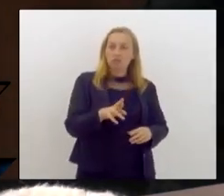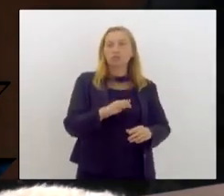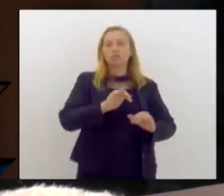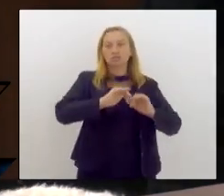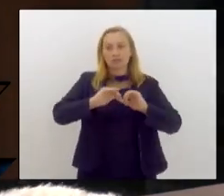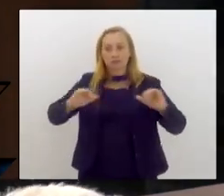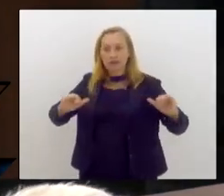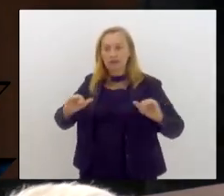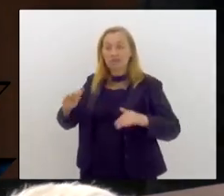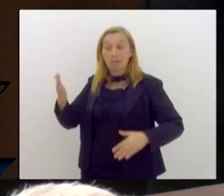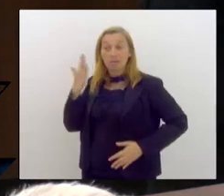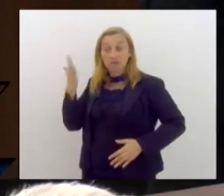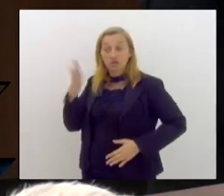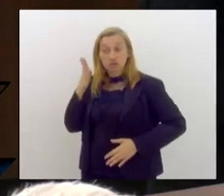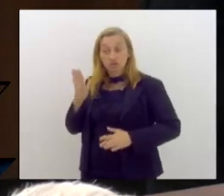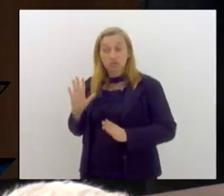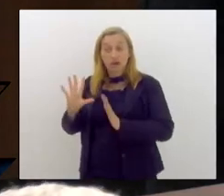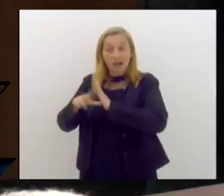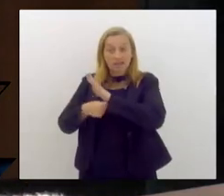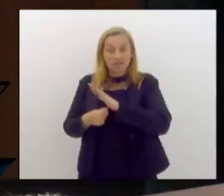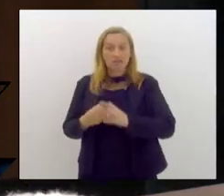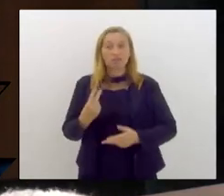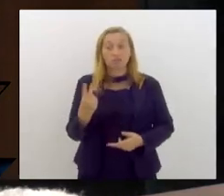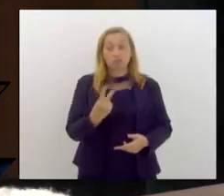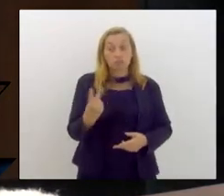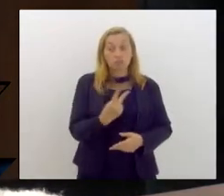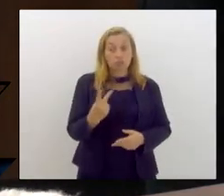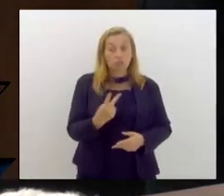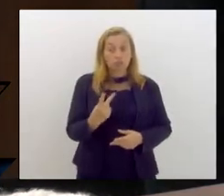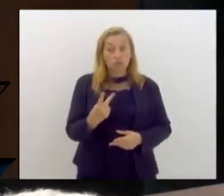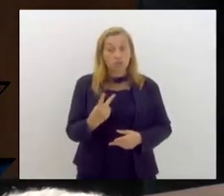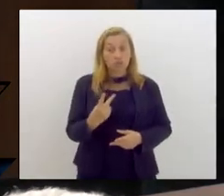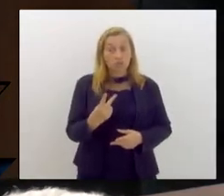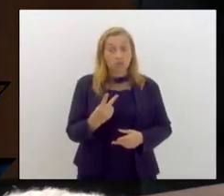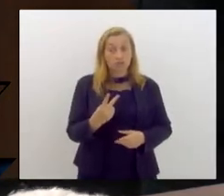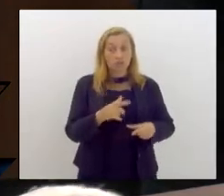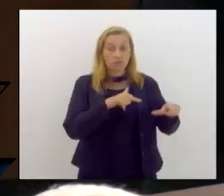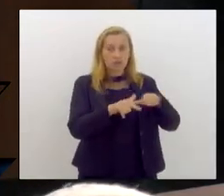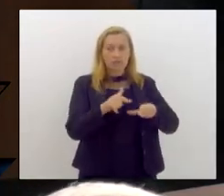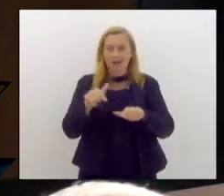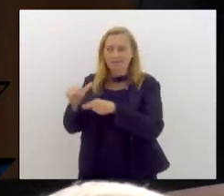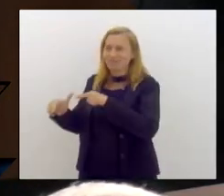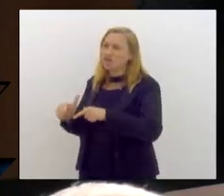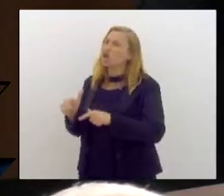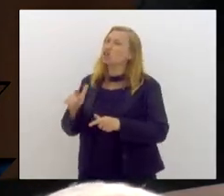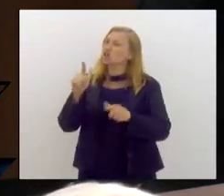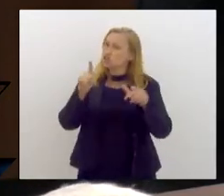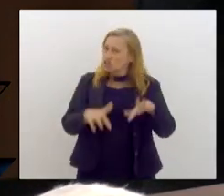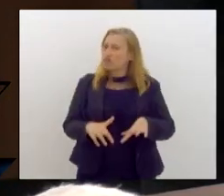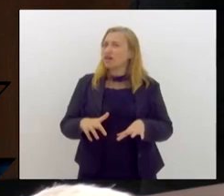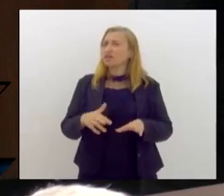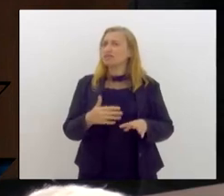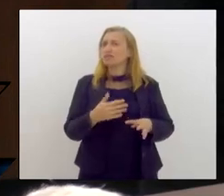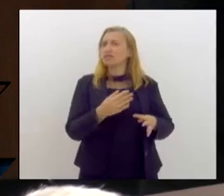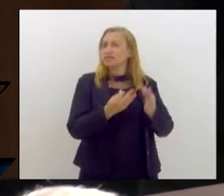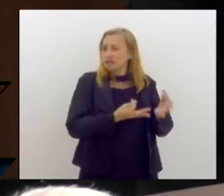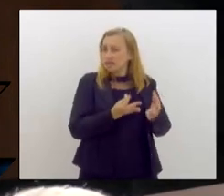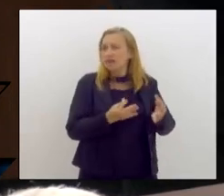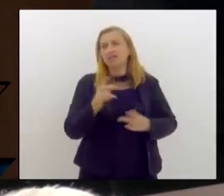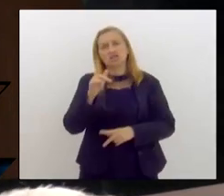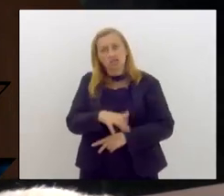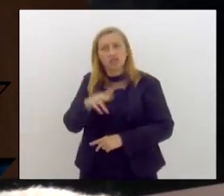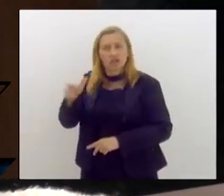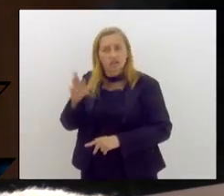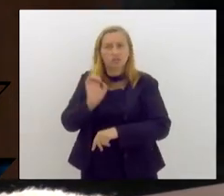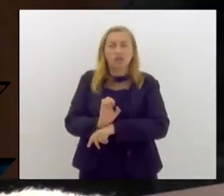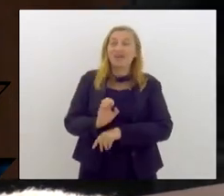aí são duas funções diferentes e distintas que tem que ter tratamento diferenciado do Estado. E a